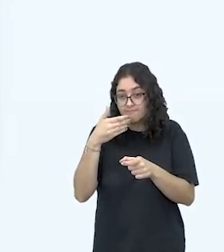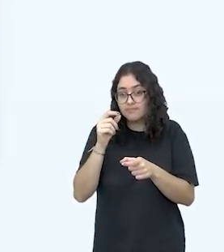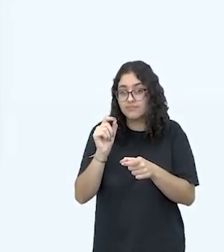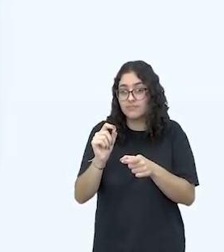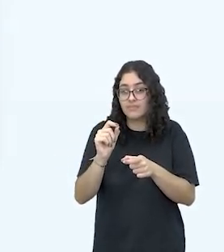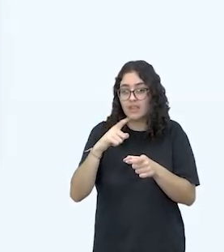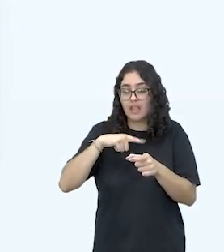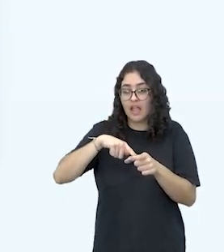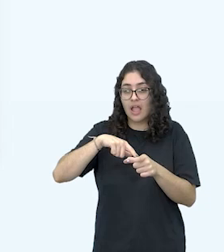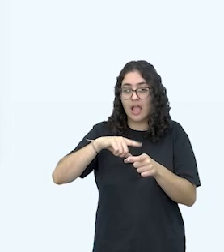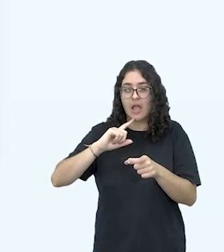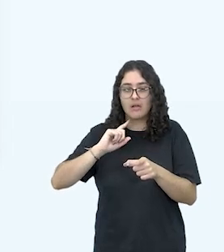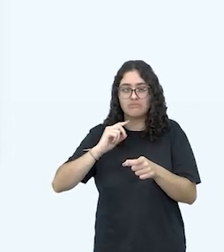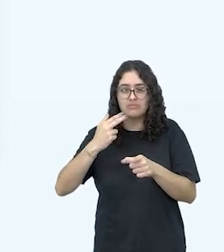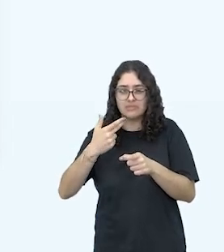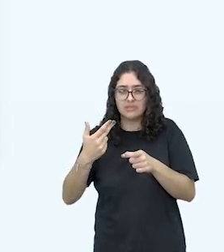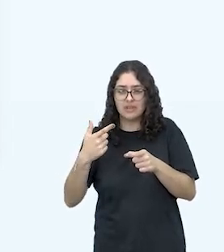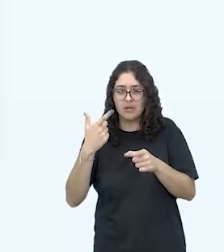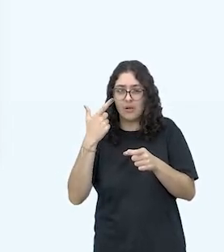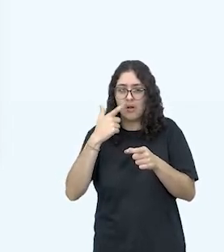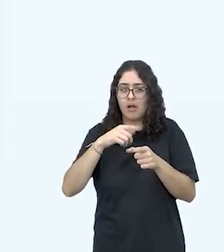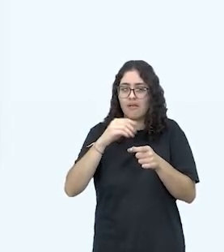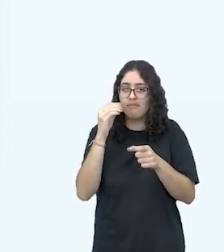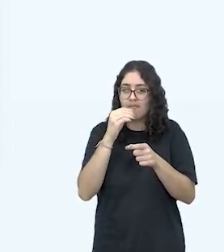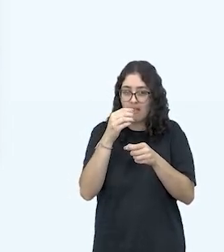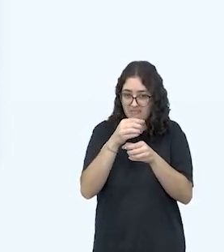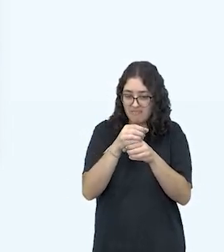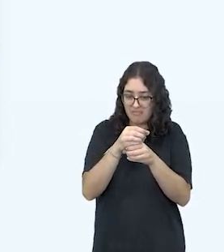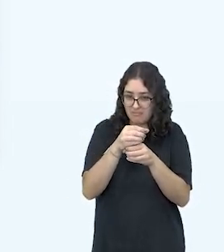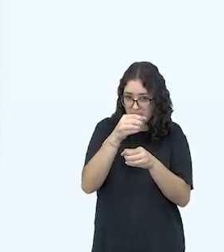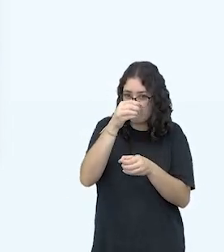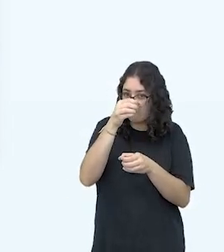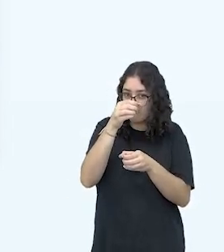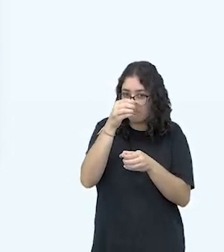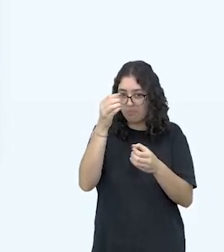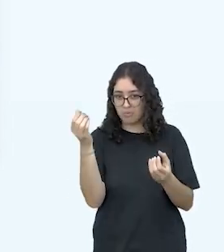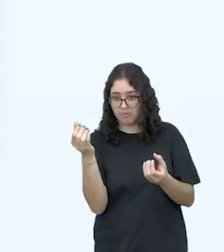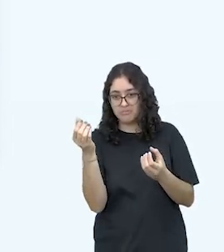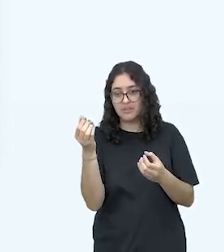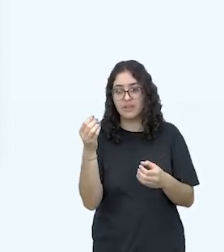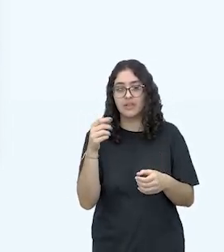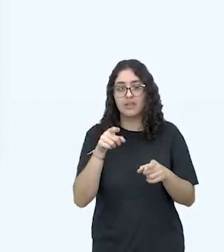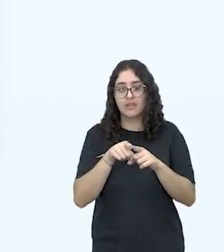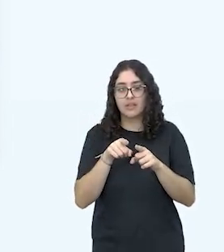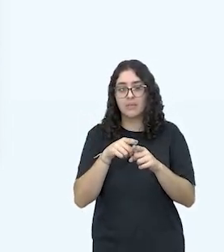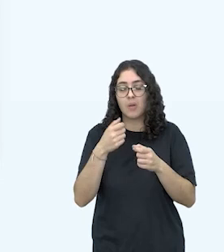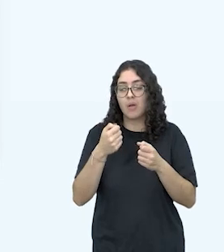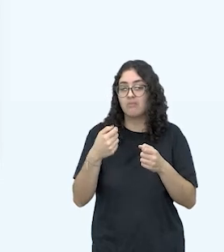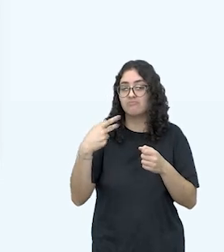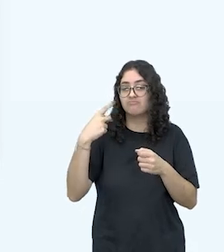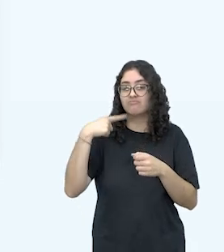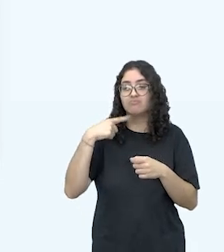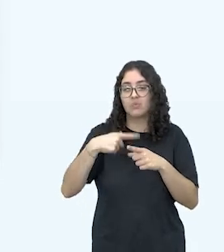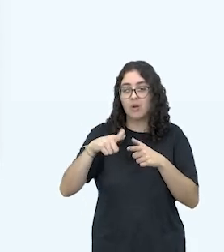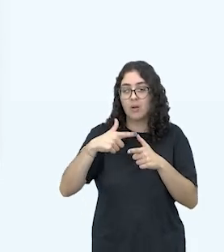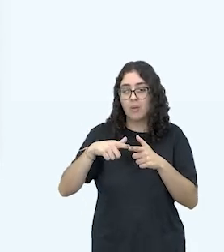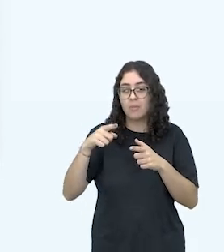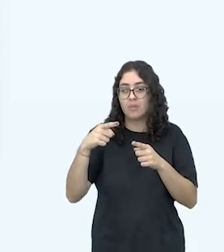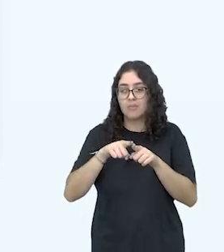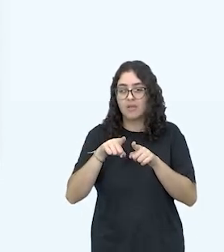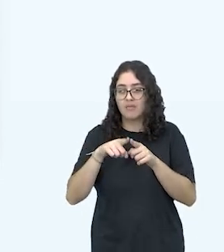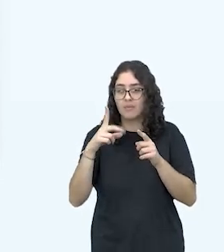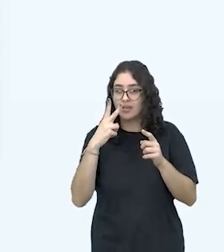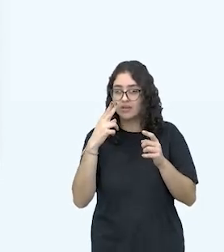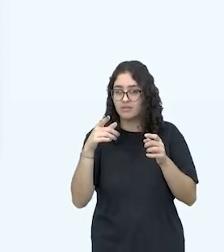são furos que causam perda de peso e fragilizam a planta, além de permitirem o ataque de fungos, reduzindo a pureza do caldo